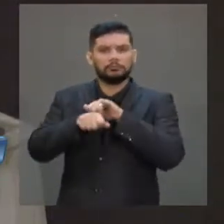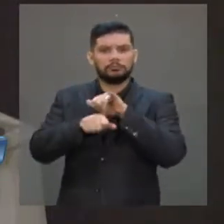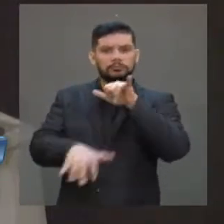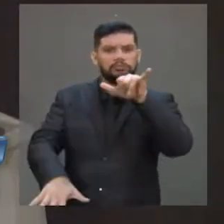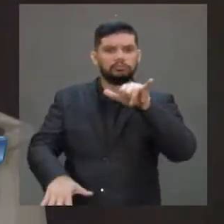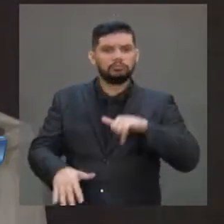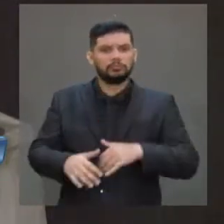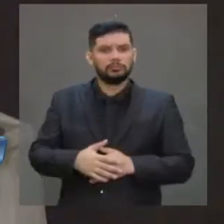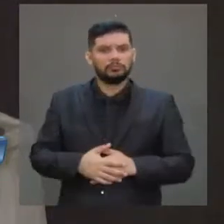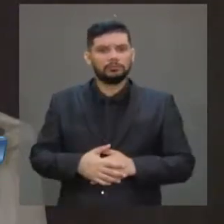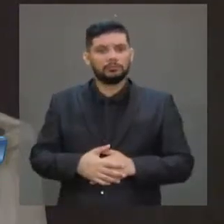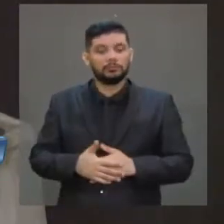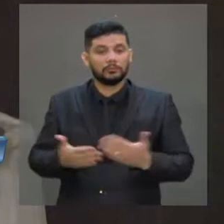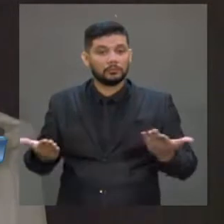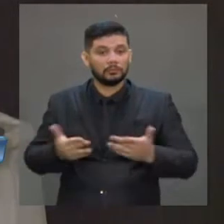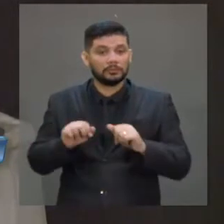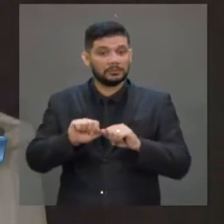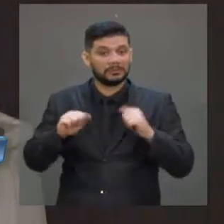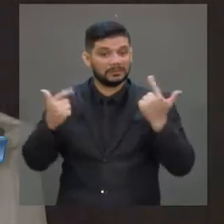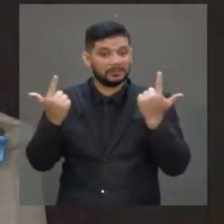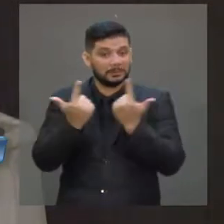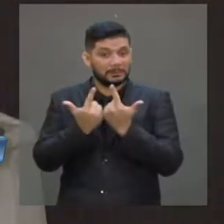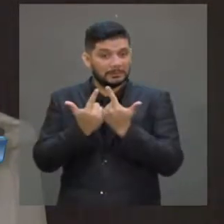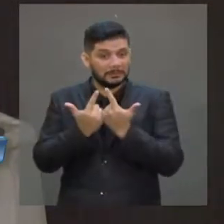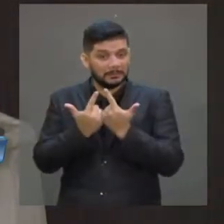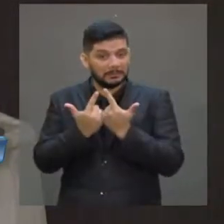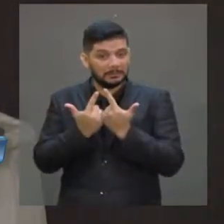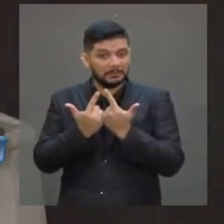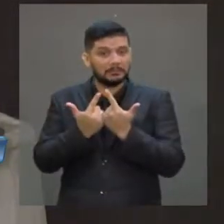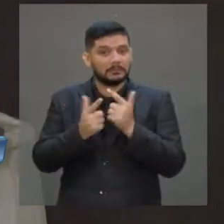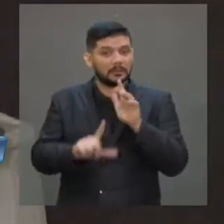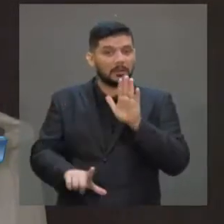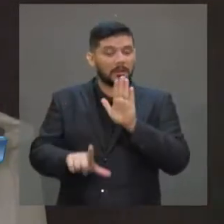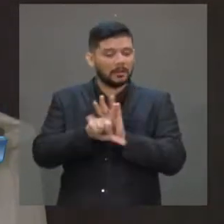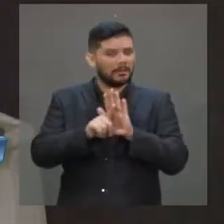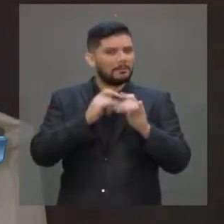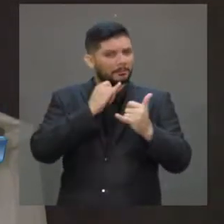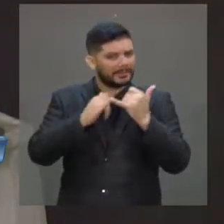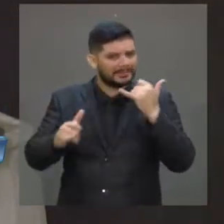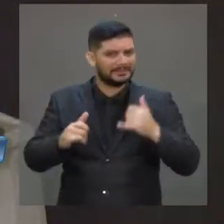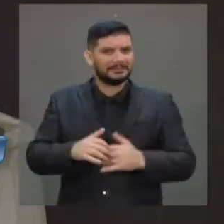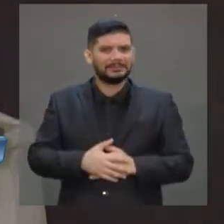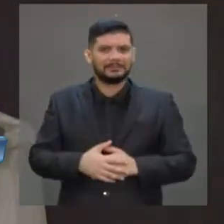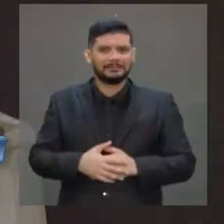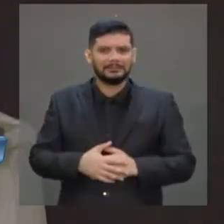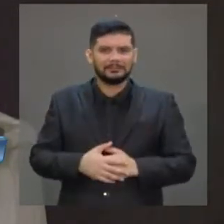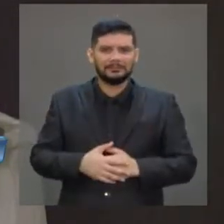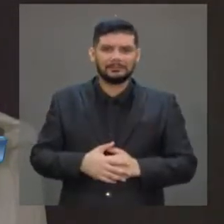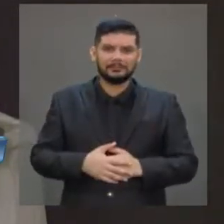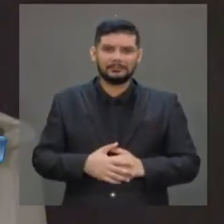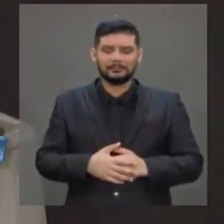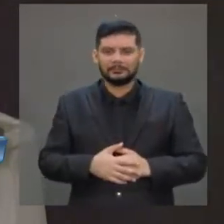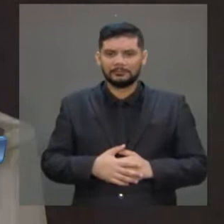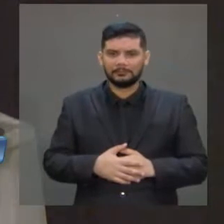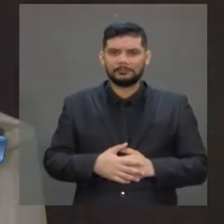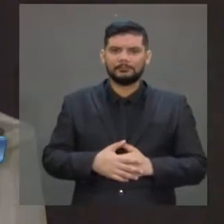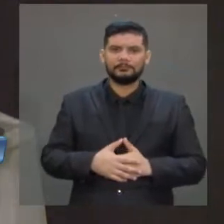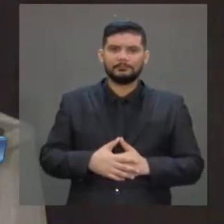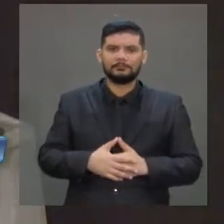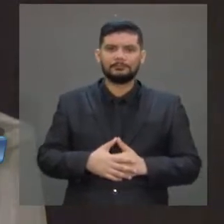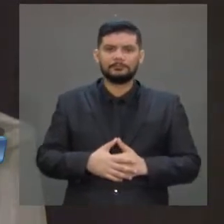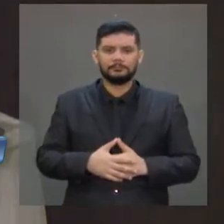menos 18 assembleias do Brasil a leis assemelhadas, né, em tramitação.